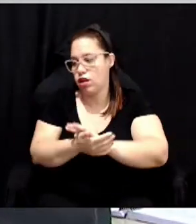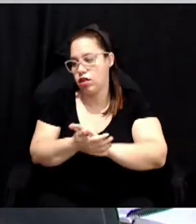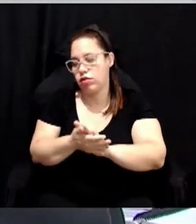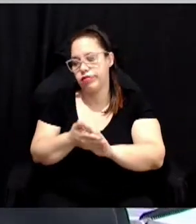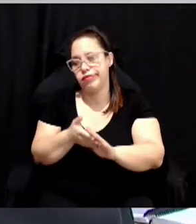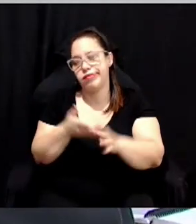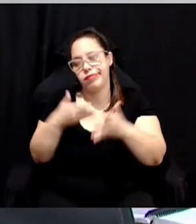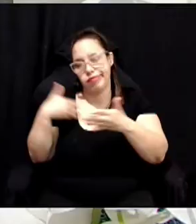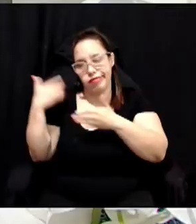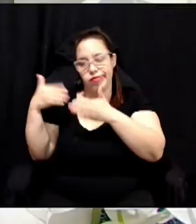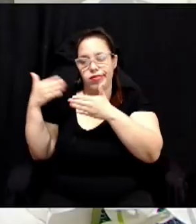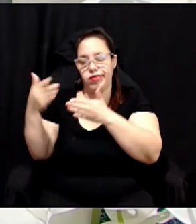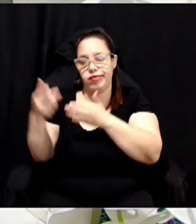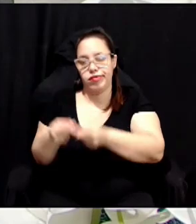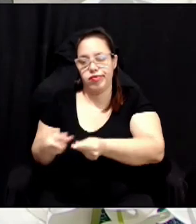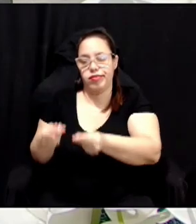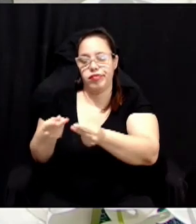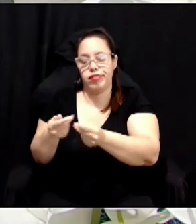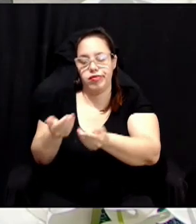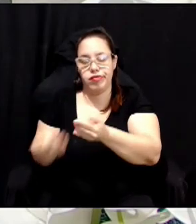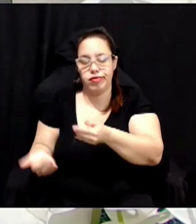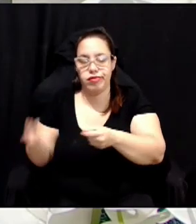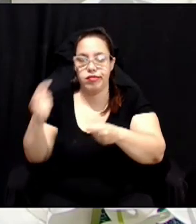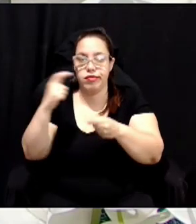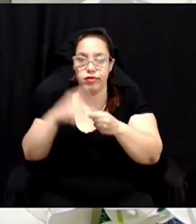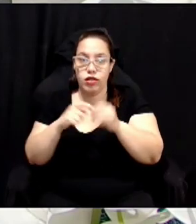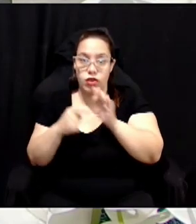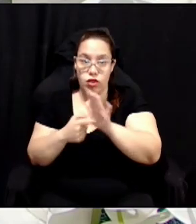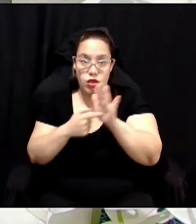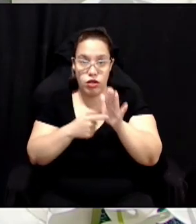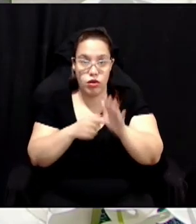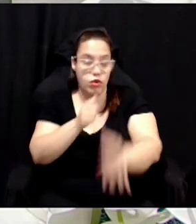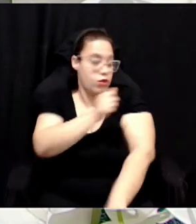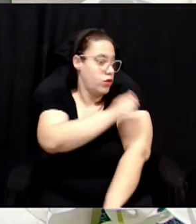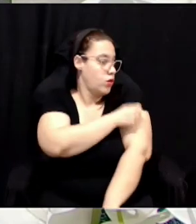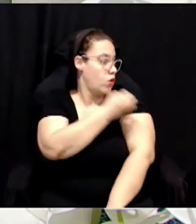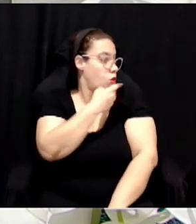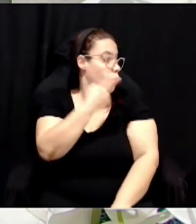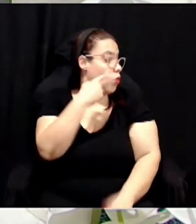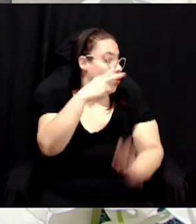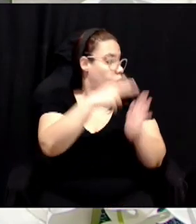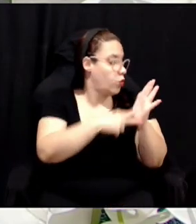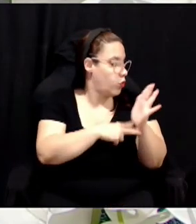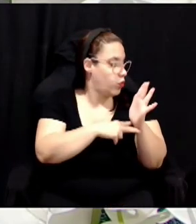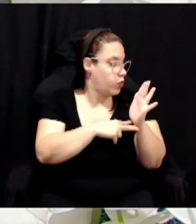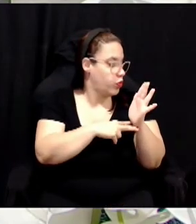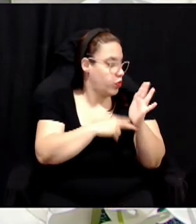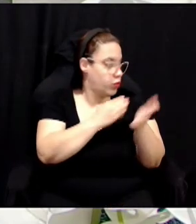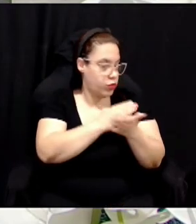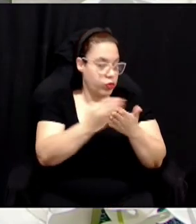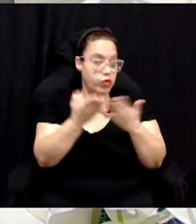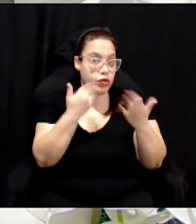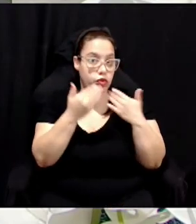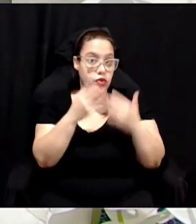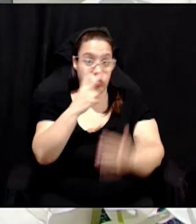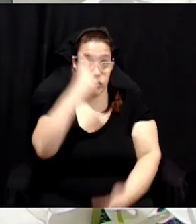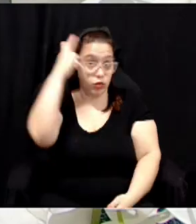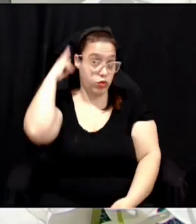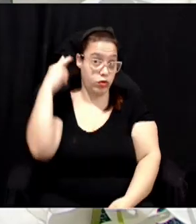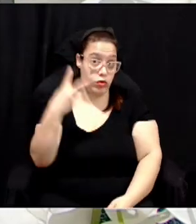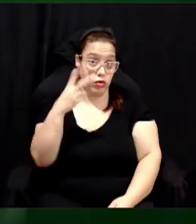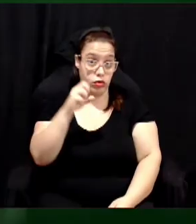escola tem que dar conta de trazer e apresentar para esses estudantes. Bom, estou dando uma olhadinha na lista aqui para começar a falar sobre o vestibular